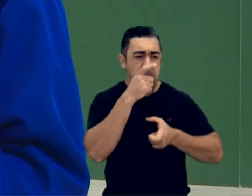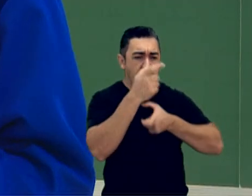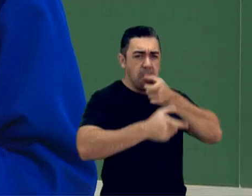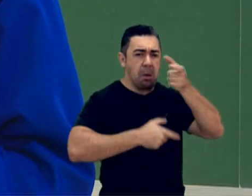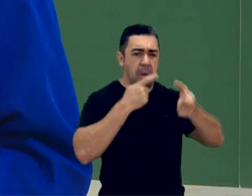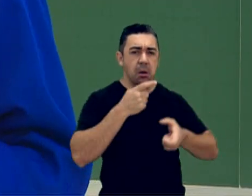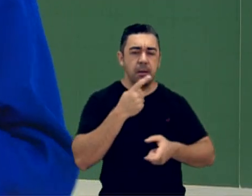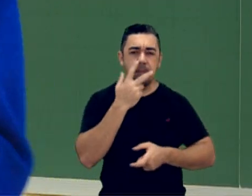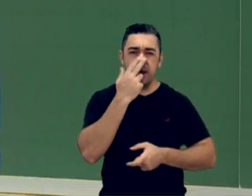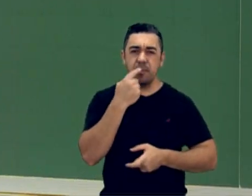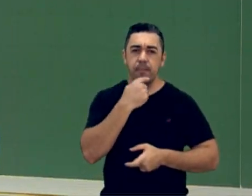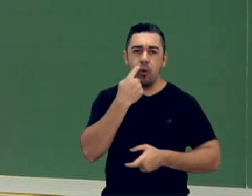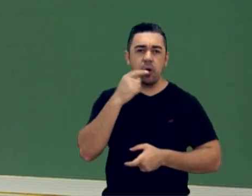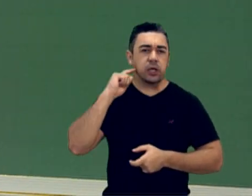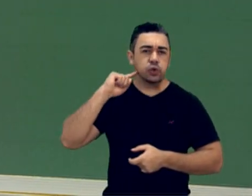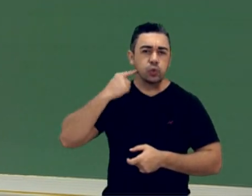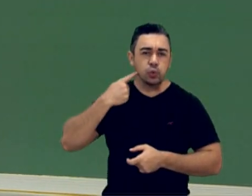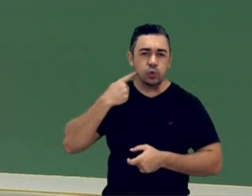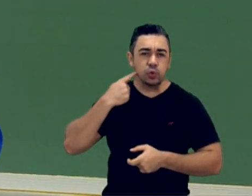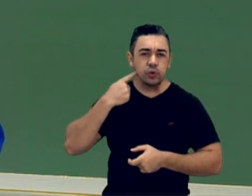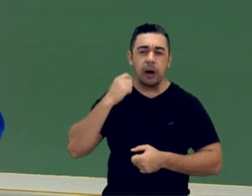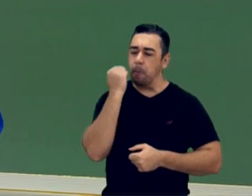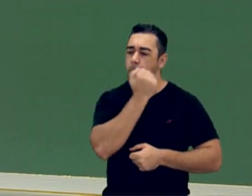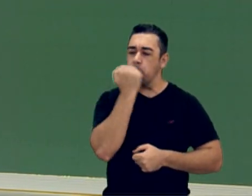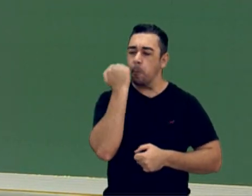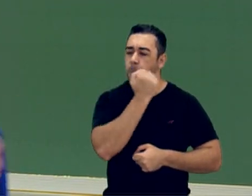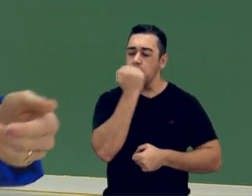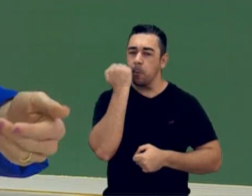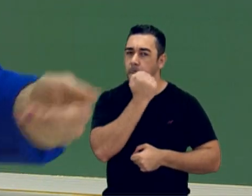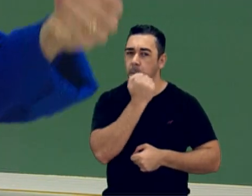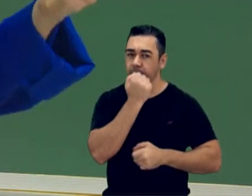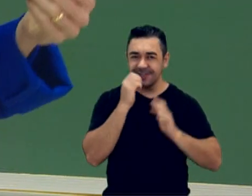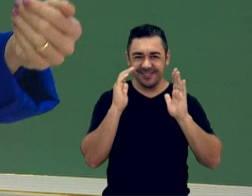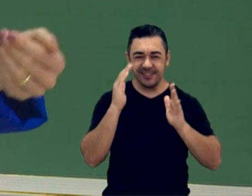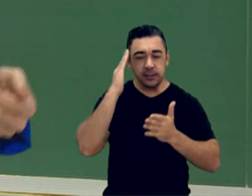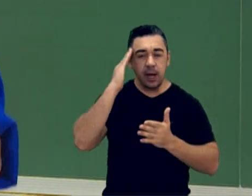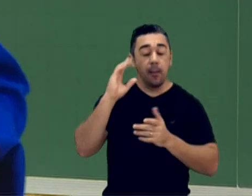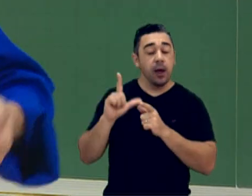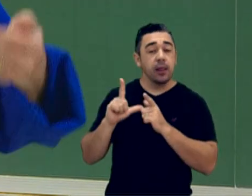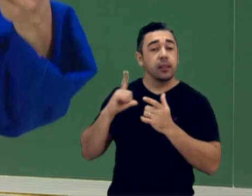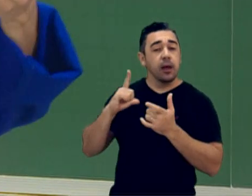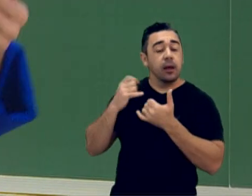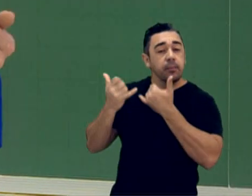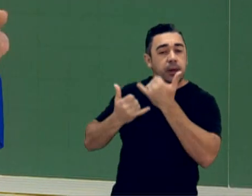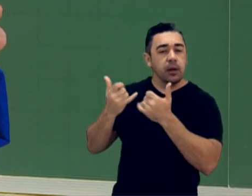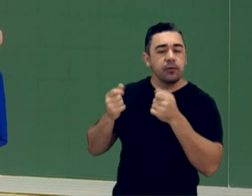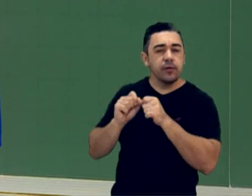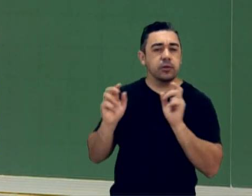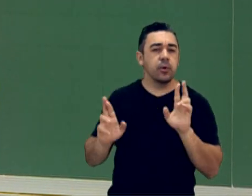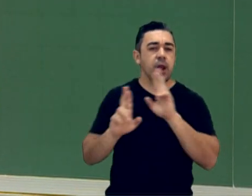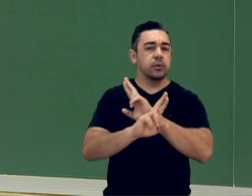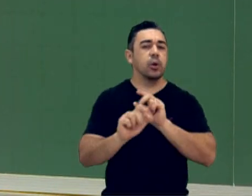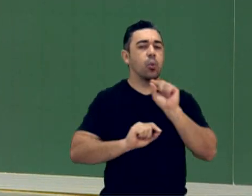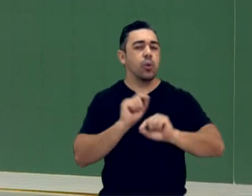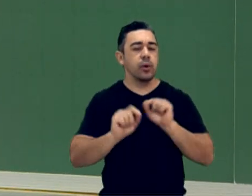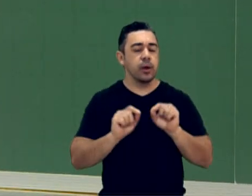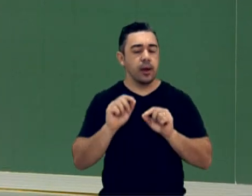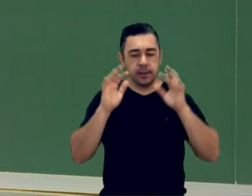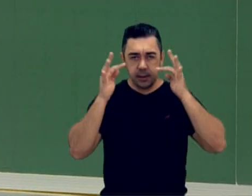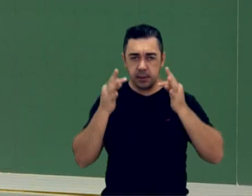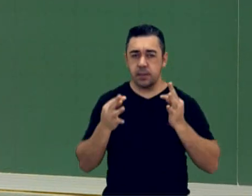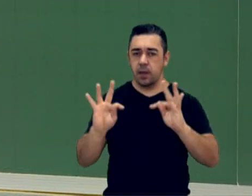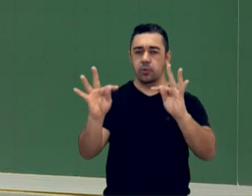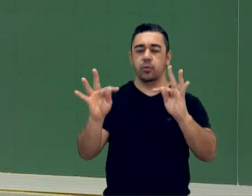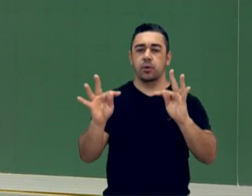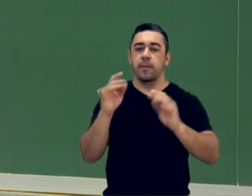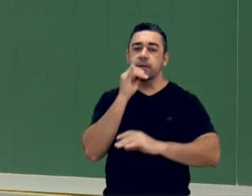boca suja, vou lavar a boca dele com sabão. Aqui o cartoon traz nós para uma versão mais